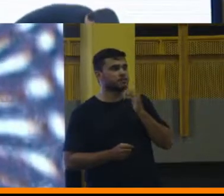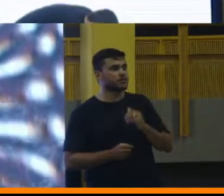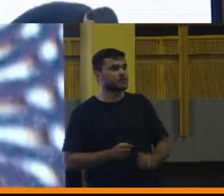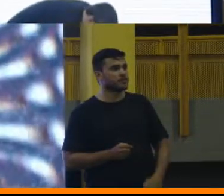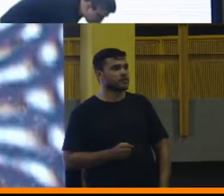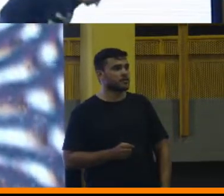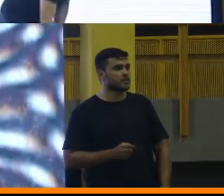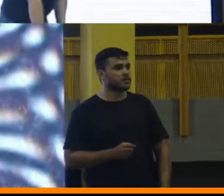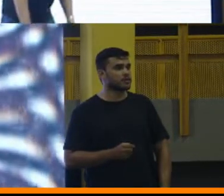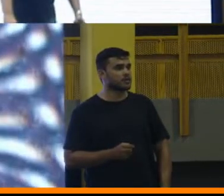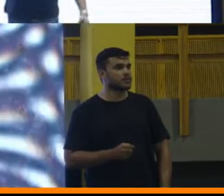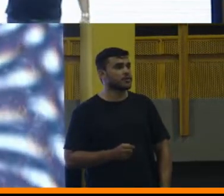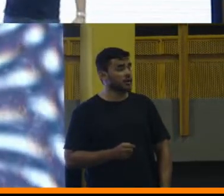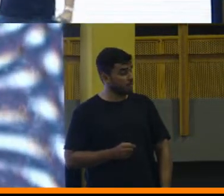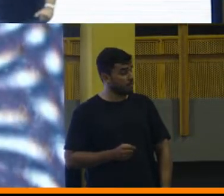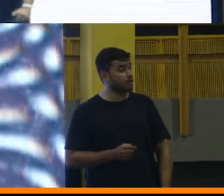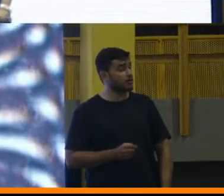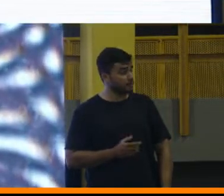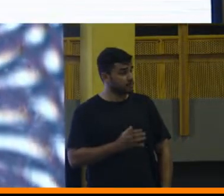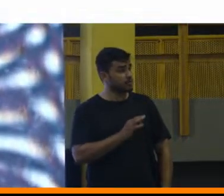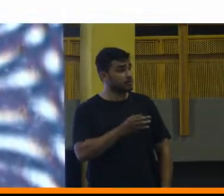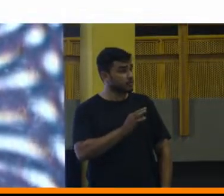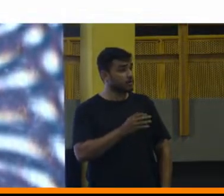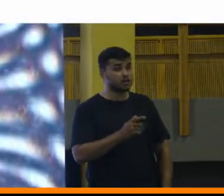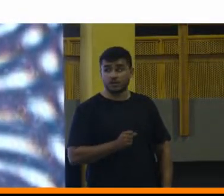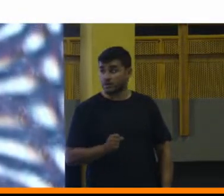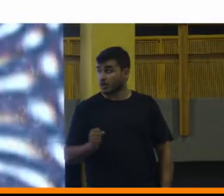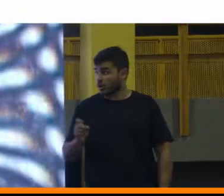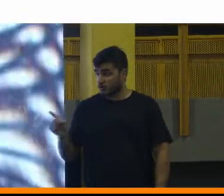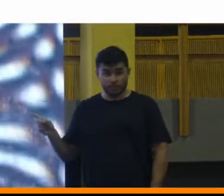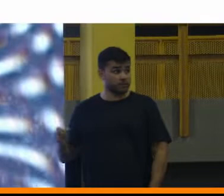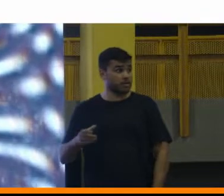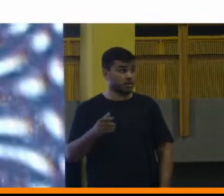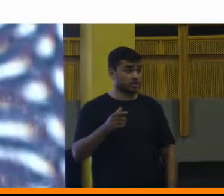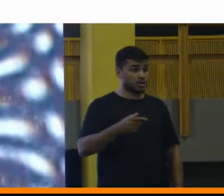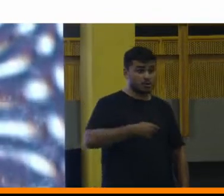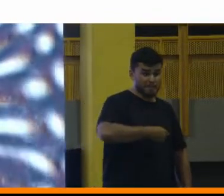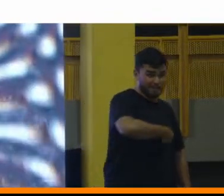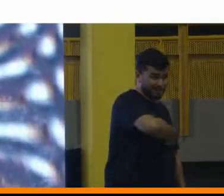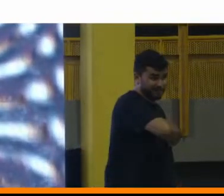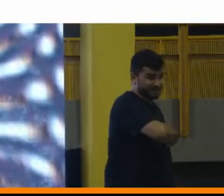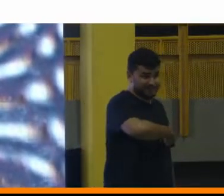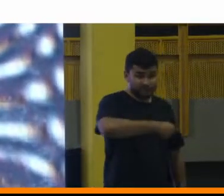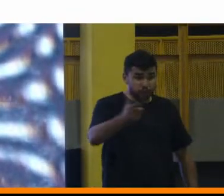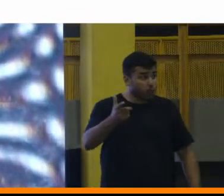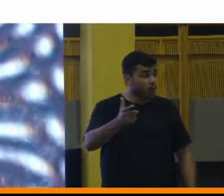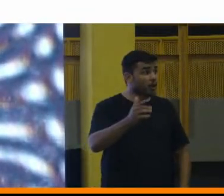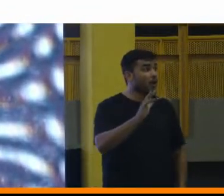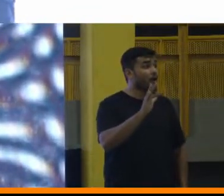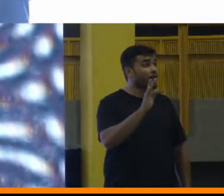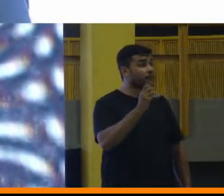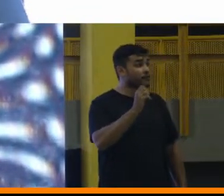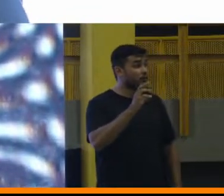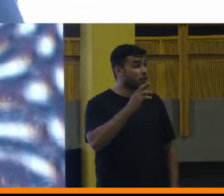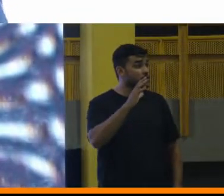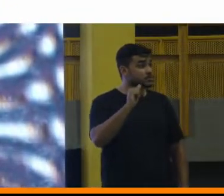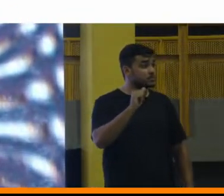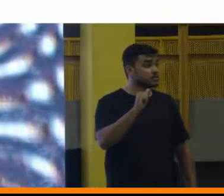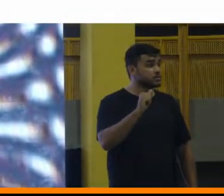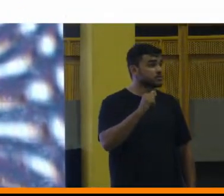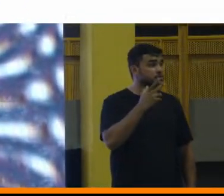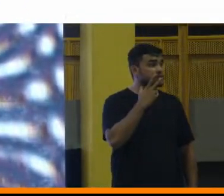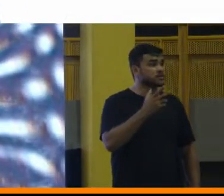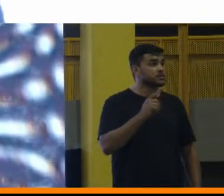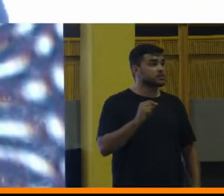Eu fiz força, ele que estava parado ganhou velocidade, ou seja, ele acelerou